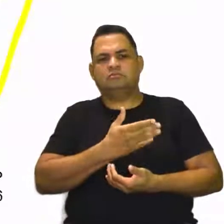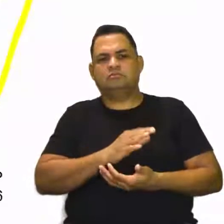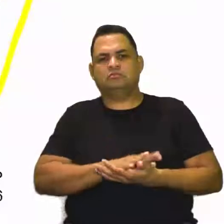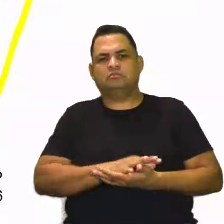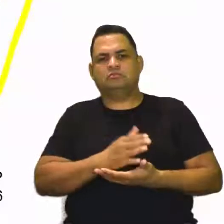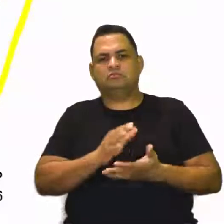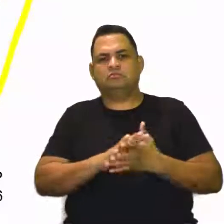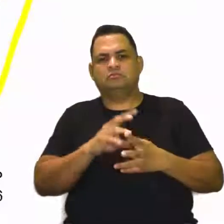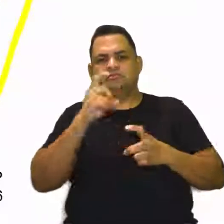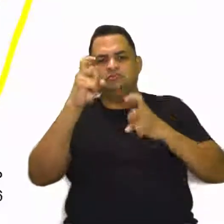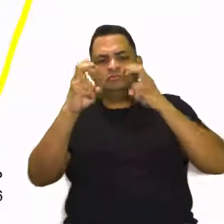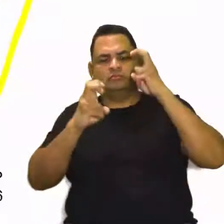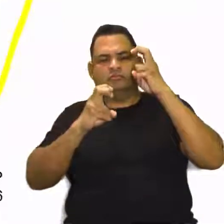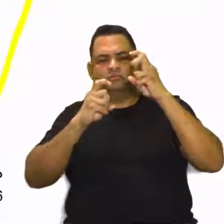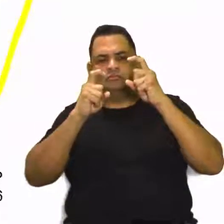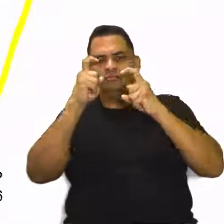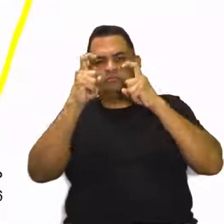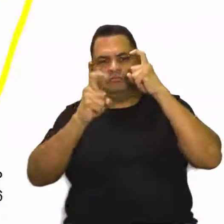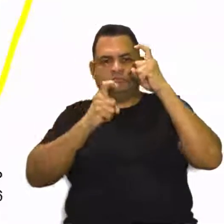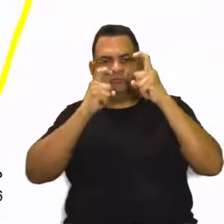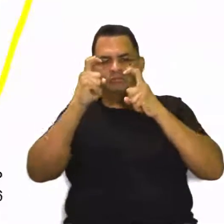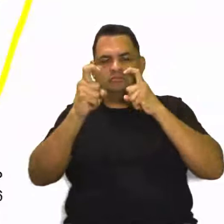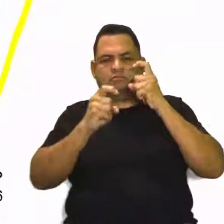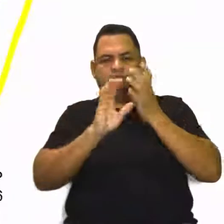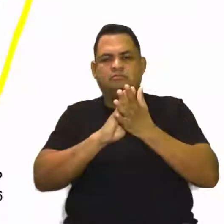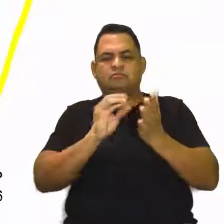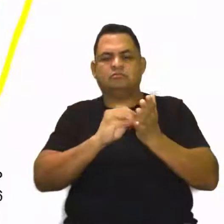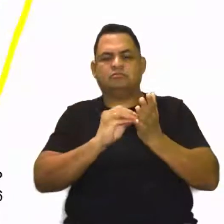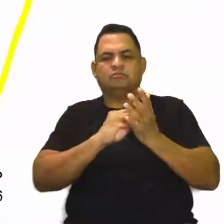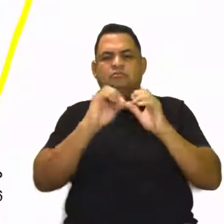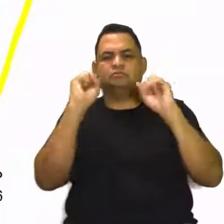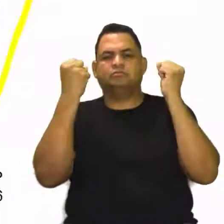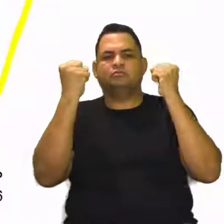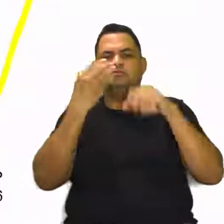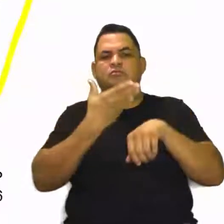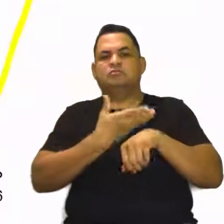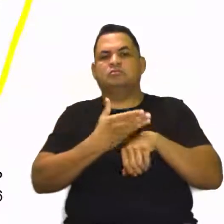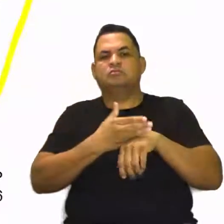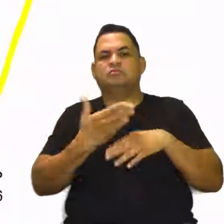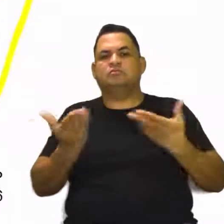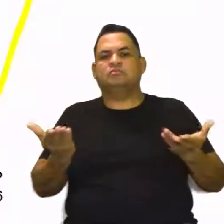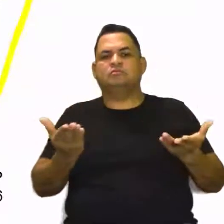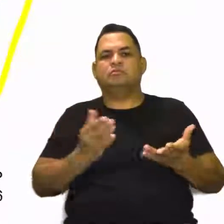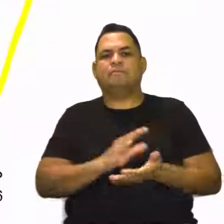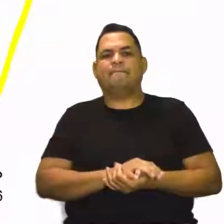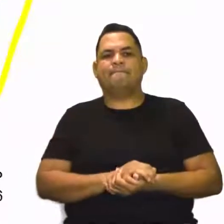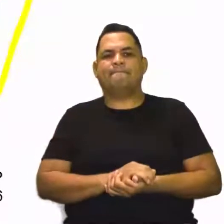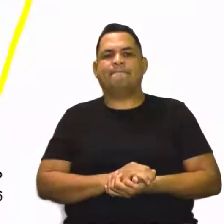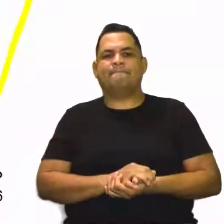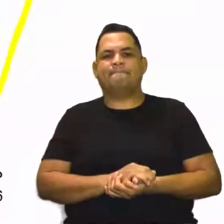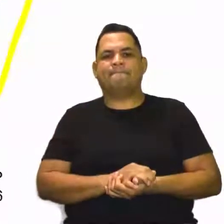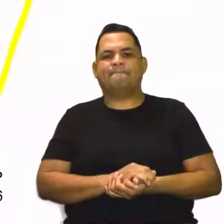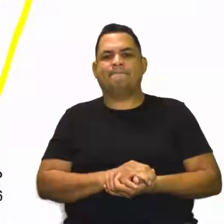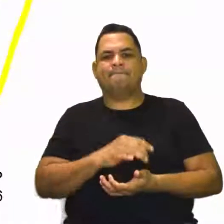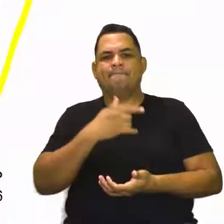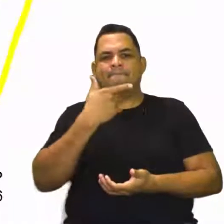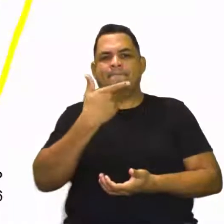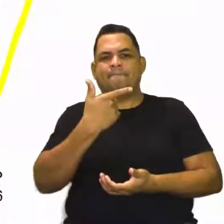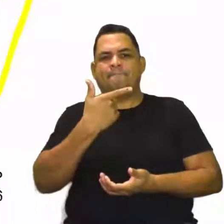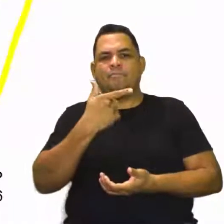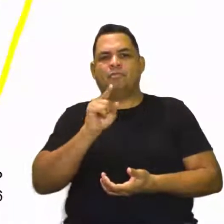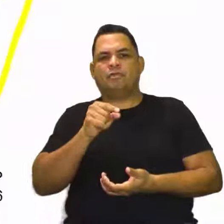diversos níveis preocupantes de inatividade física. Então a gente percebe, por exemplo, né, que